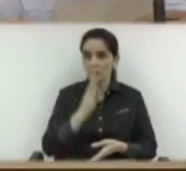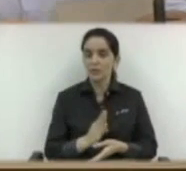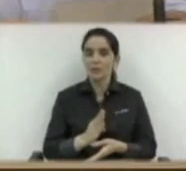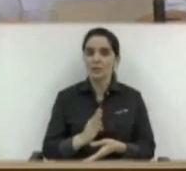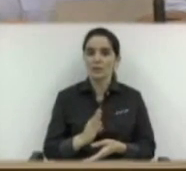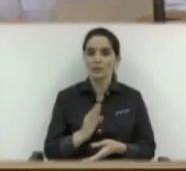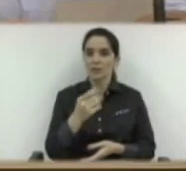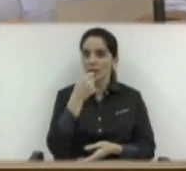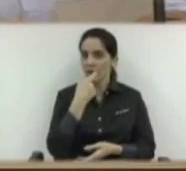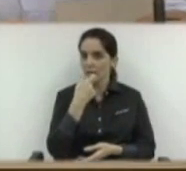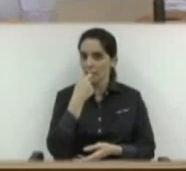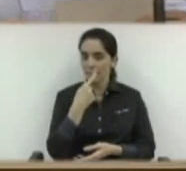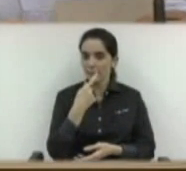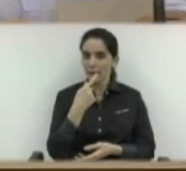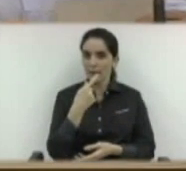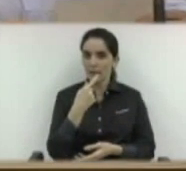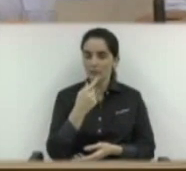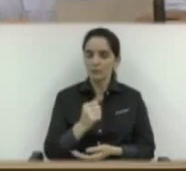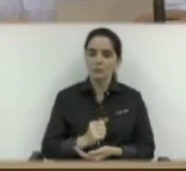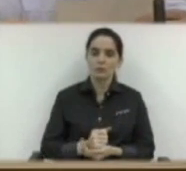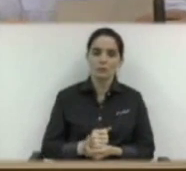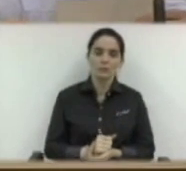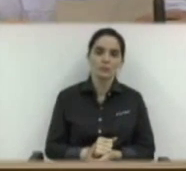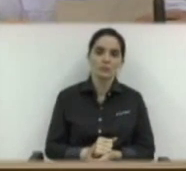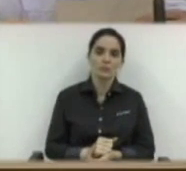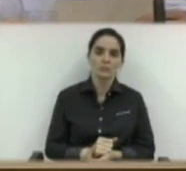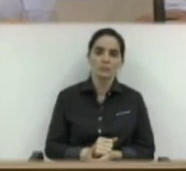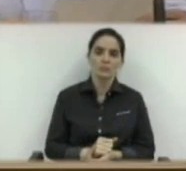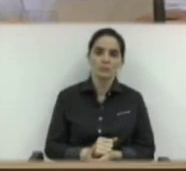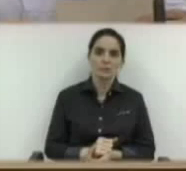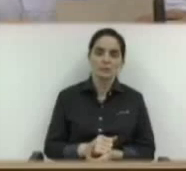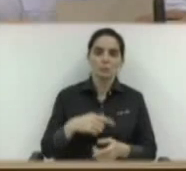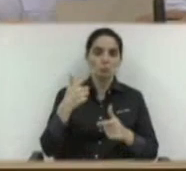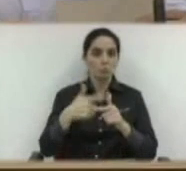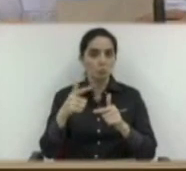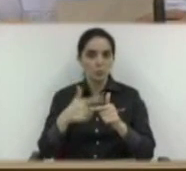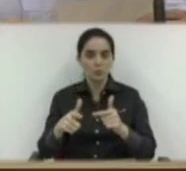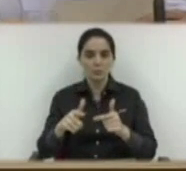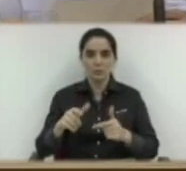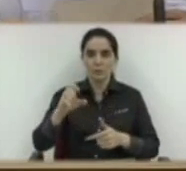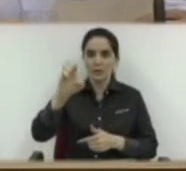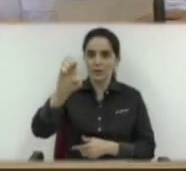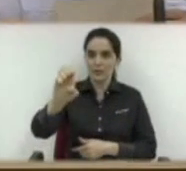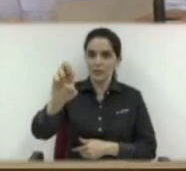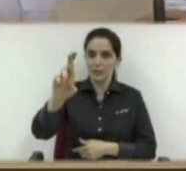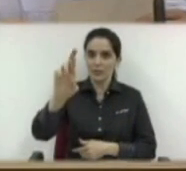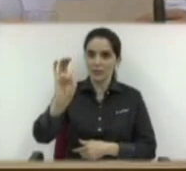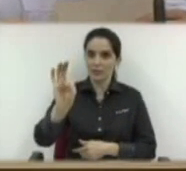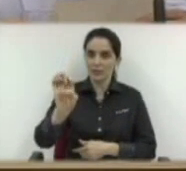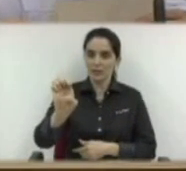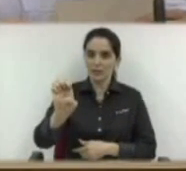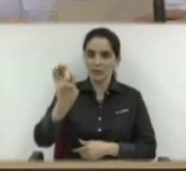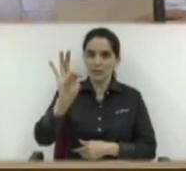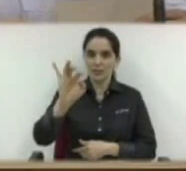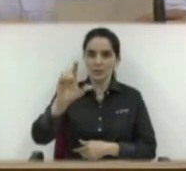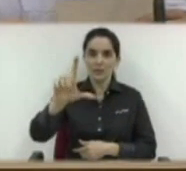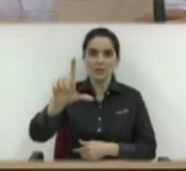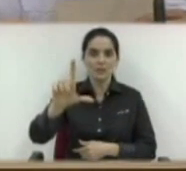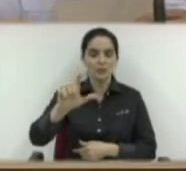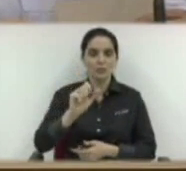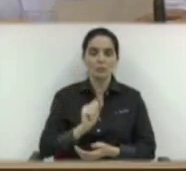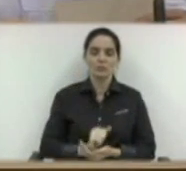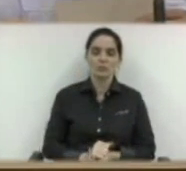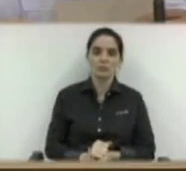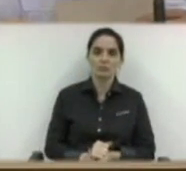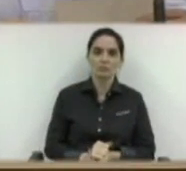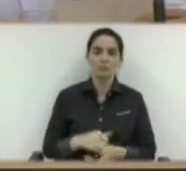de medicamentos para tratamento da disfunção erétil para idosos e pessoas carentes que tenham